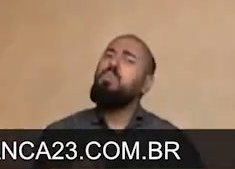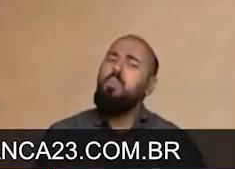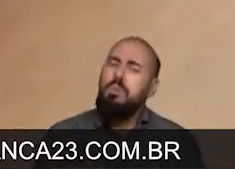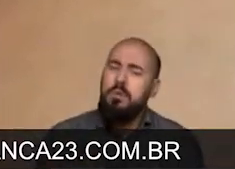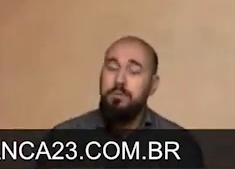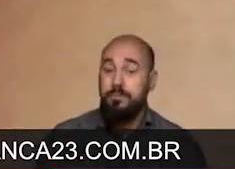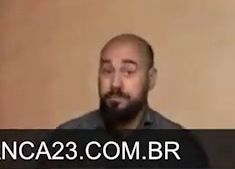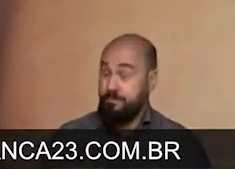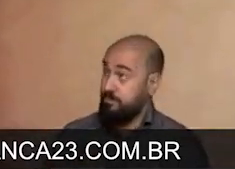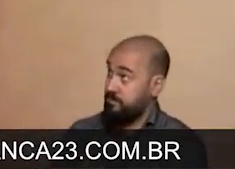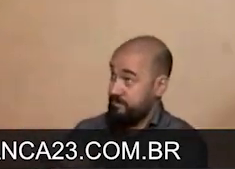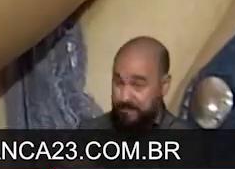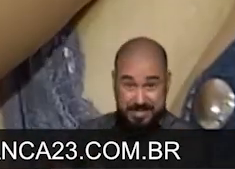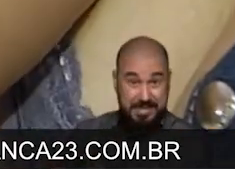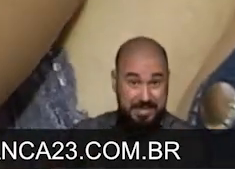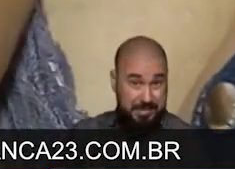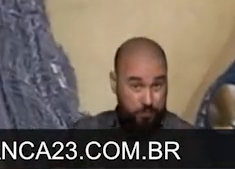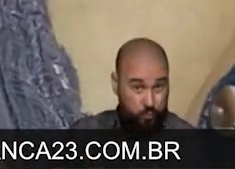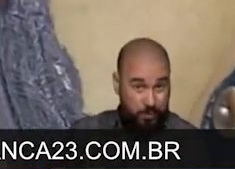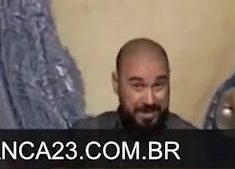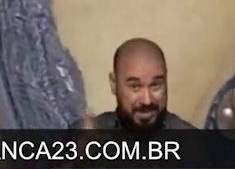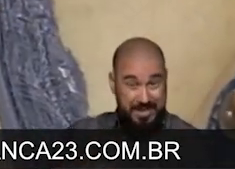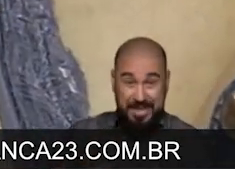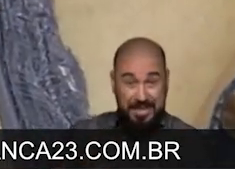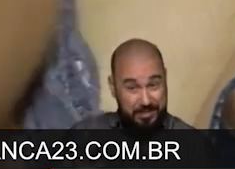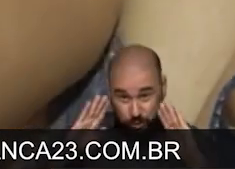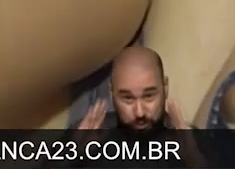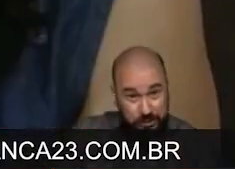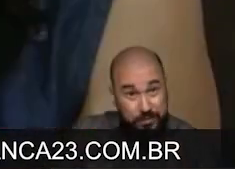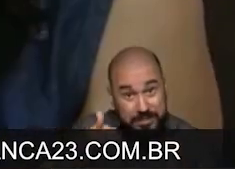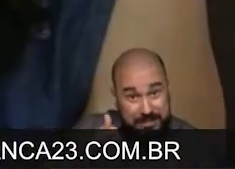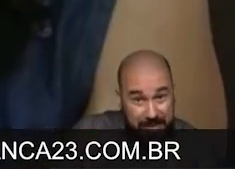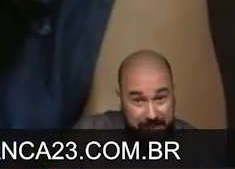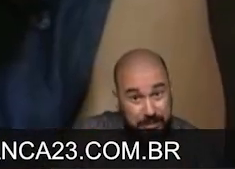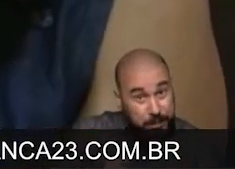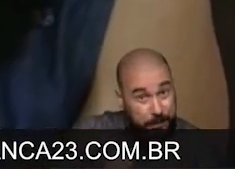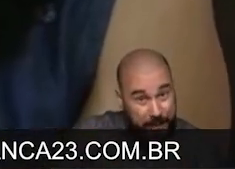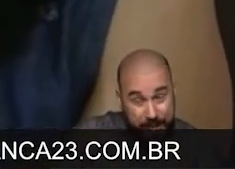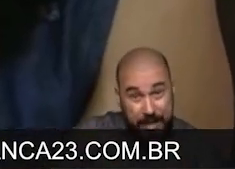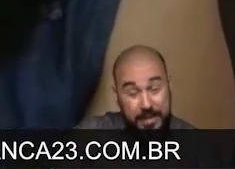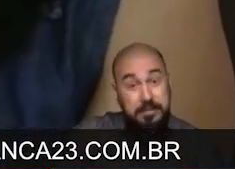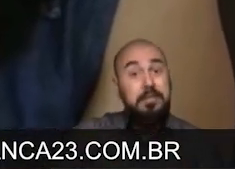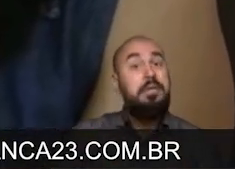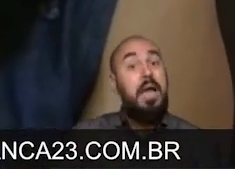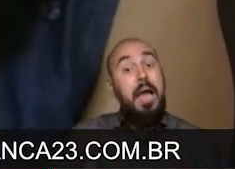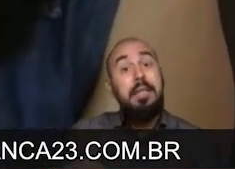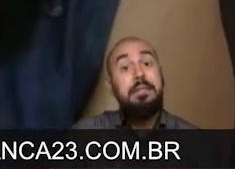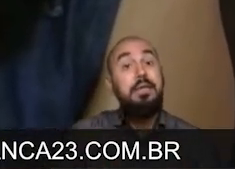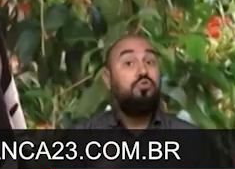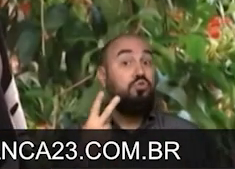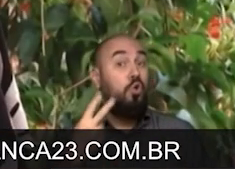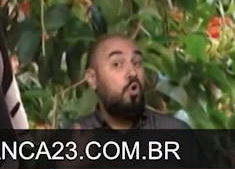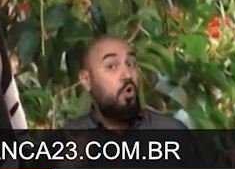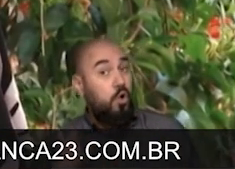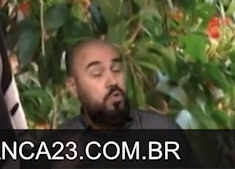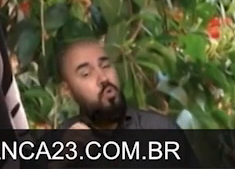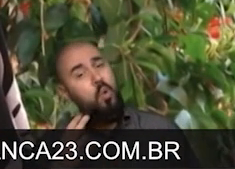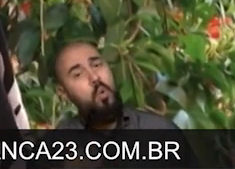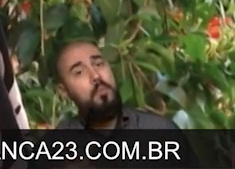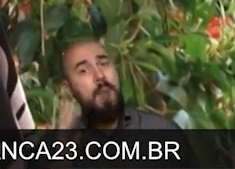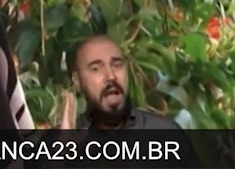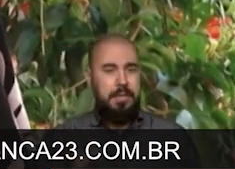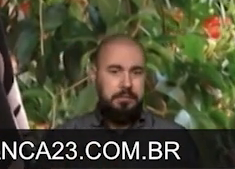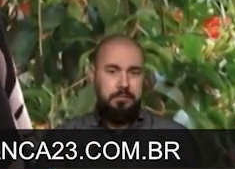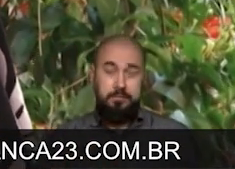Saúde recomenda o aleitamento materno exclusivo durante 6 meses e de forma continuada até 2 anos ou mais. Além do